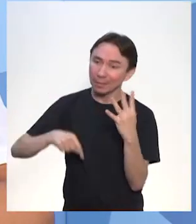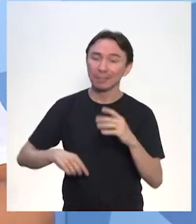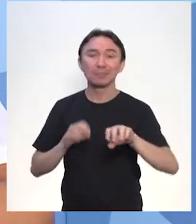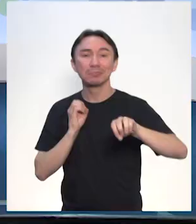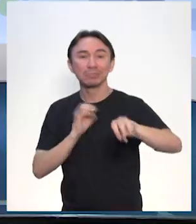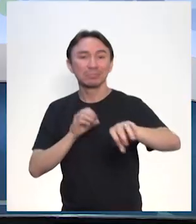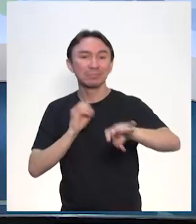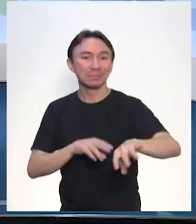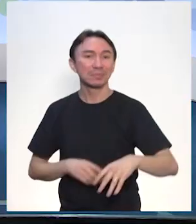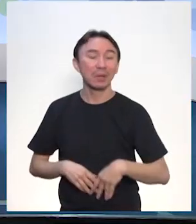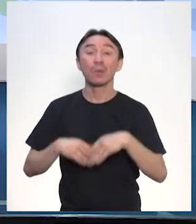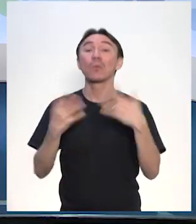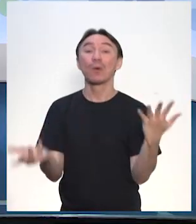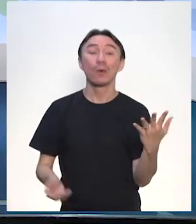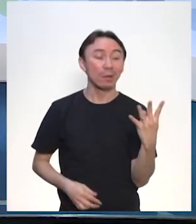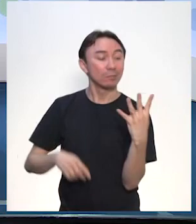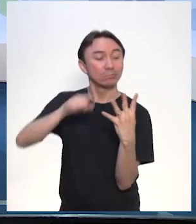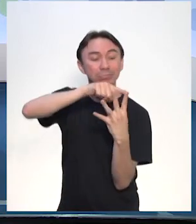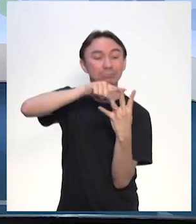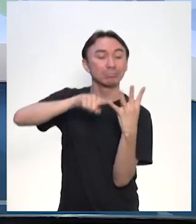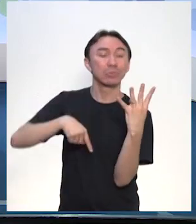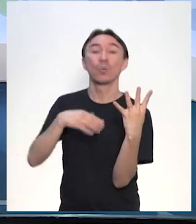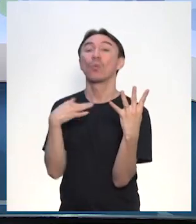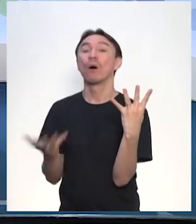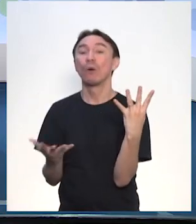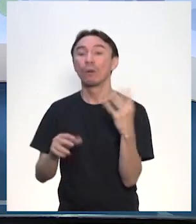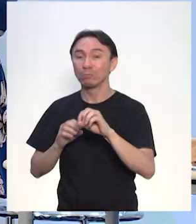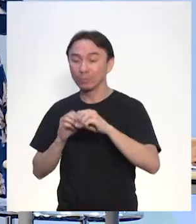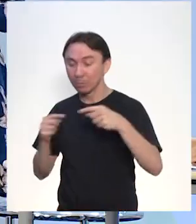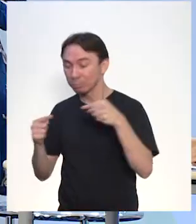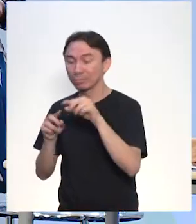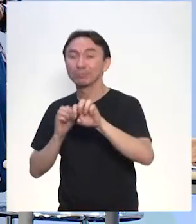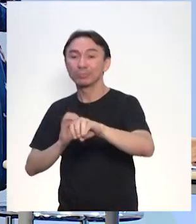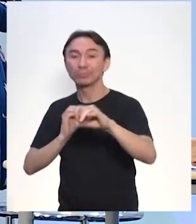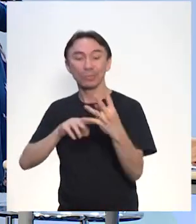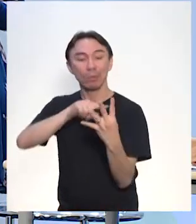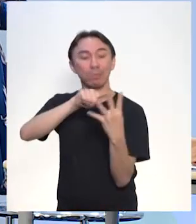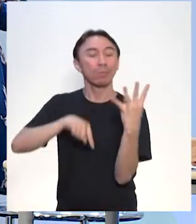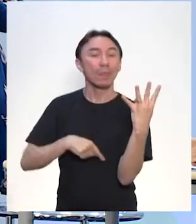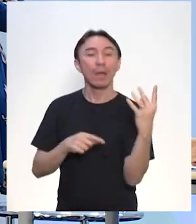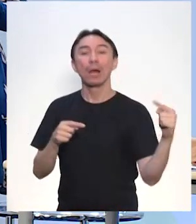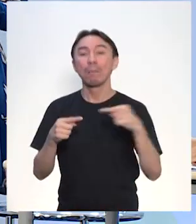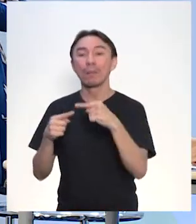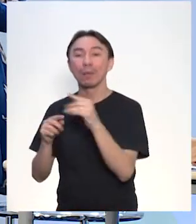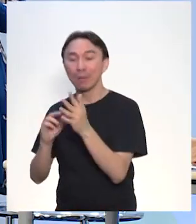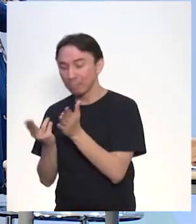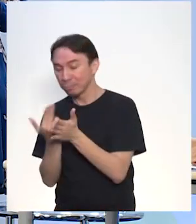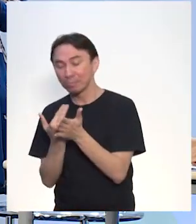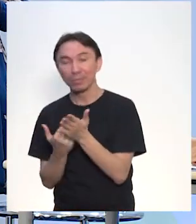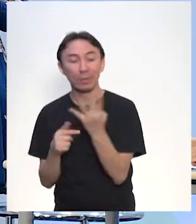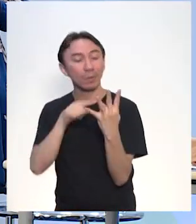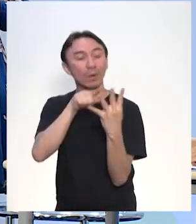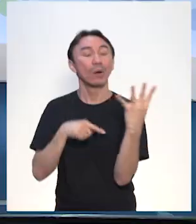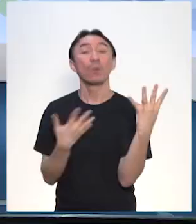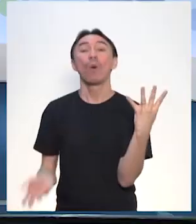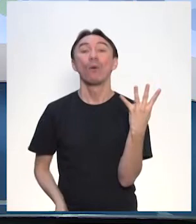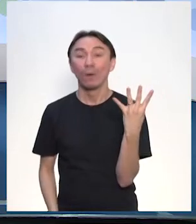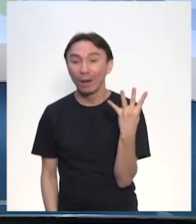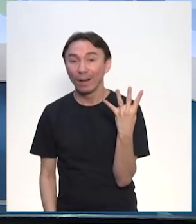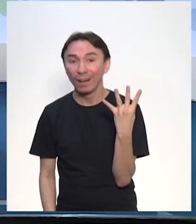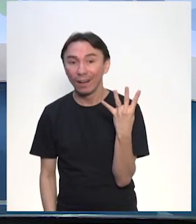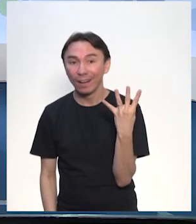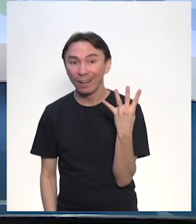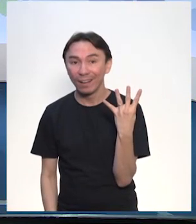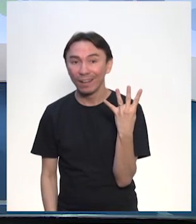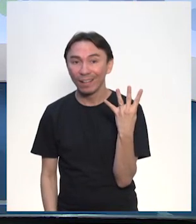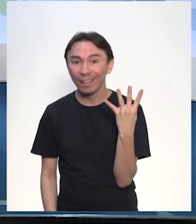né? Qual que é o pilar, principalmente, que tem a ver com essa imagem que o professor Anderson fez para a gente?